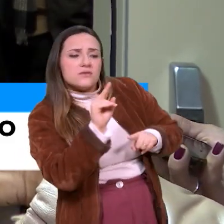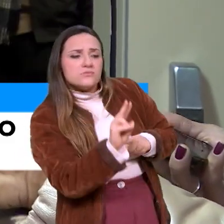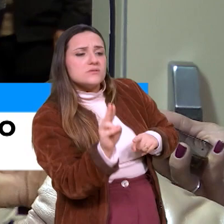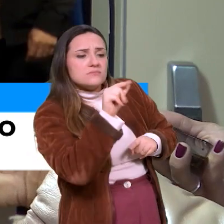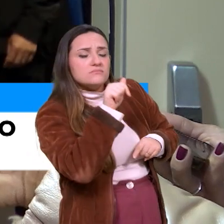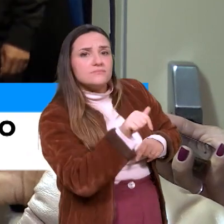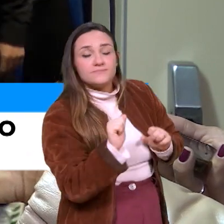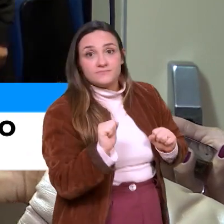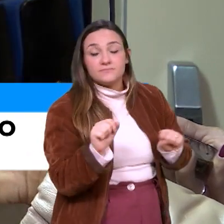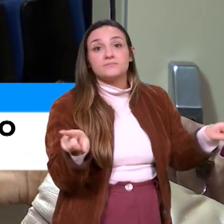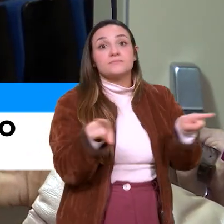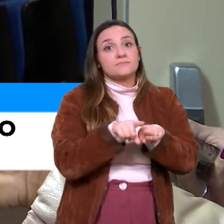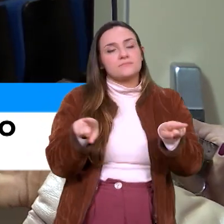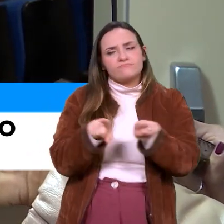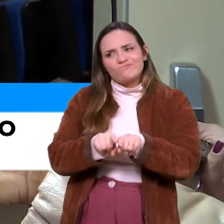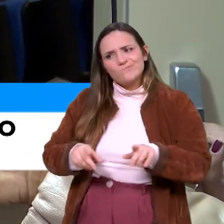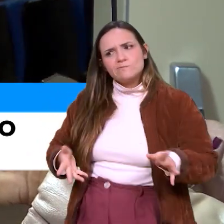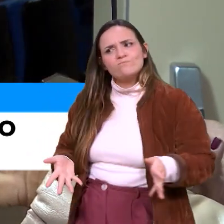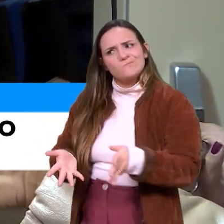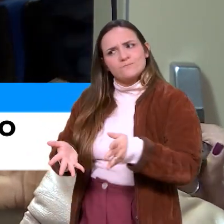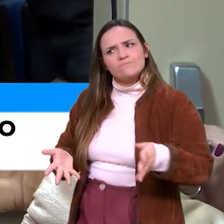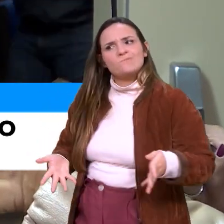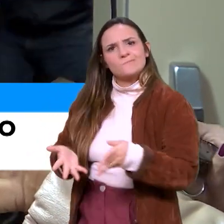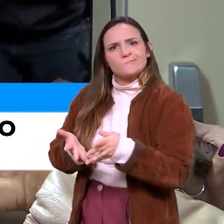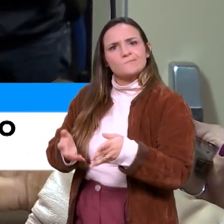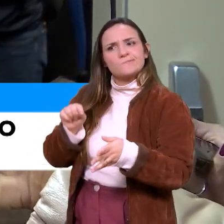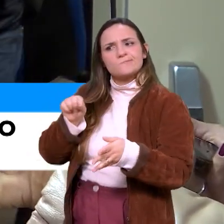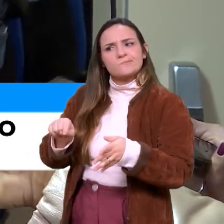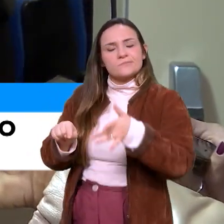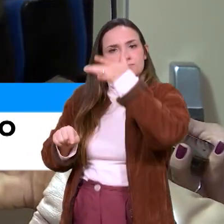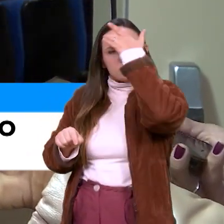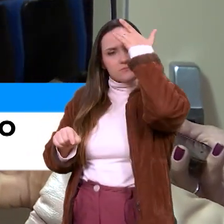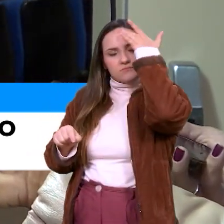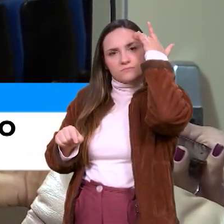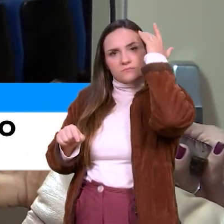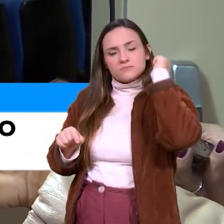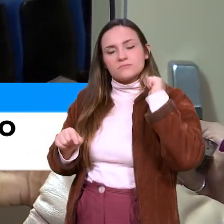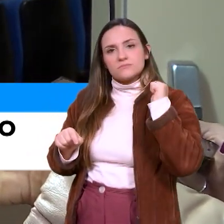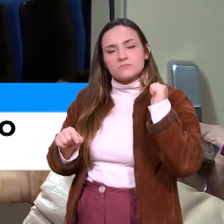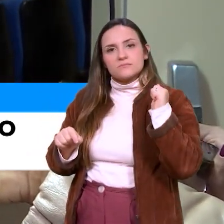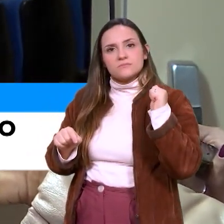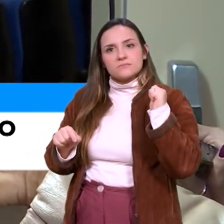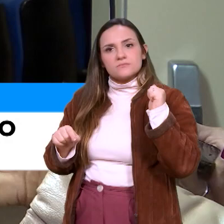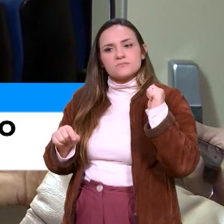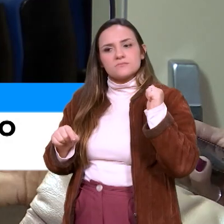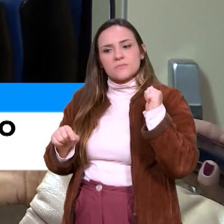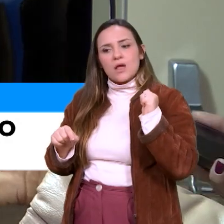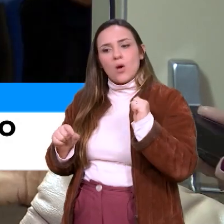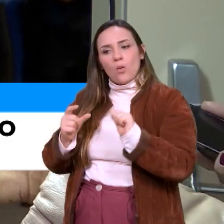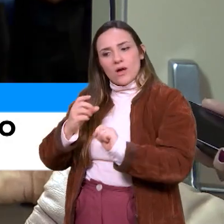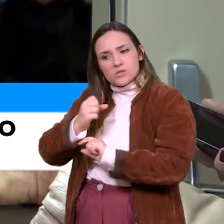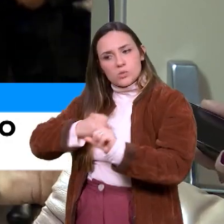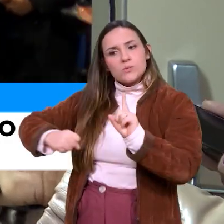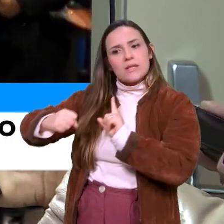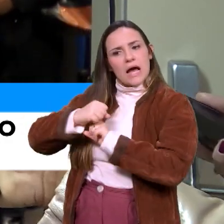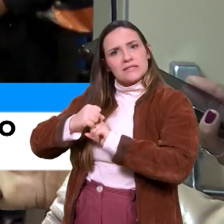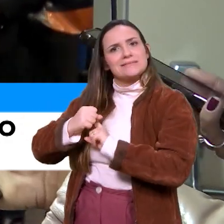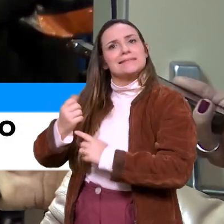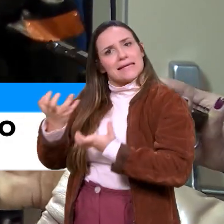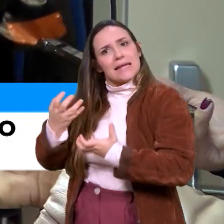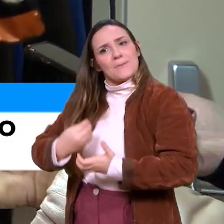as técnicas legislativas e também provocando e transformando, né, a nossa